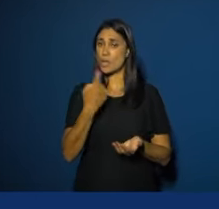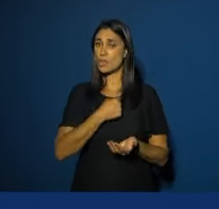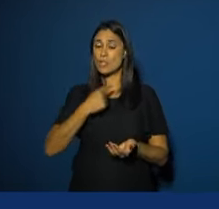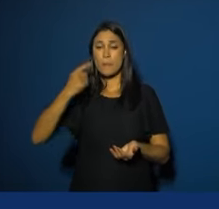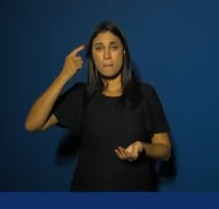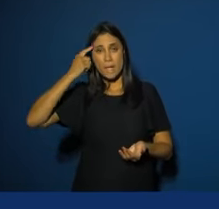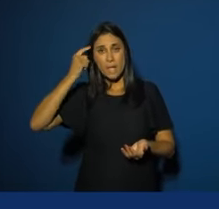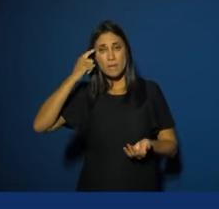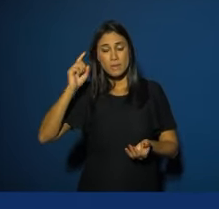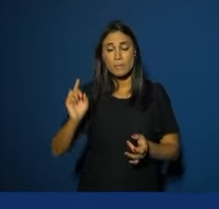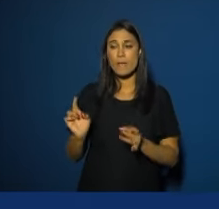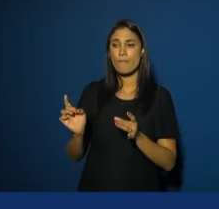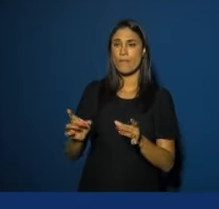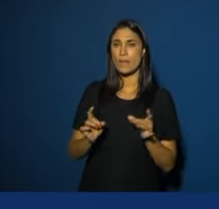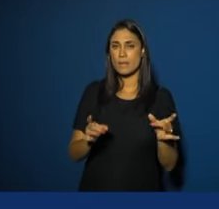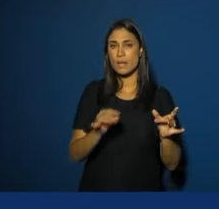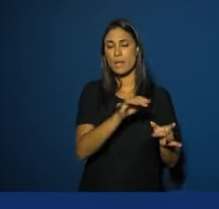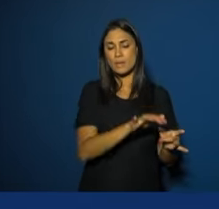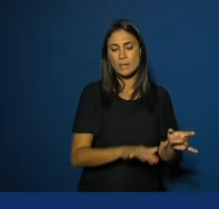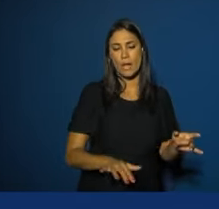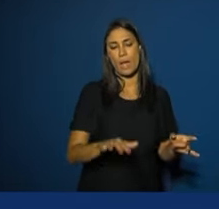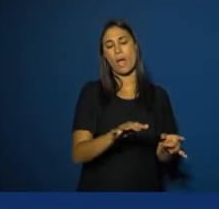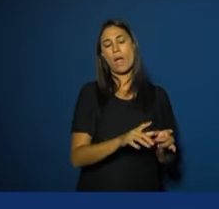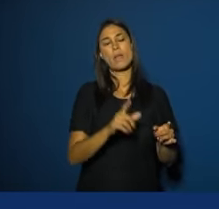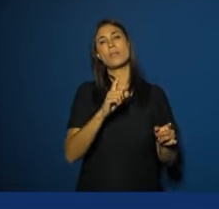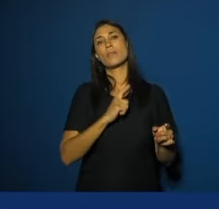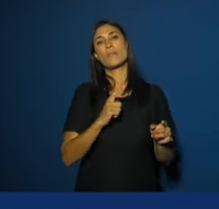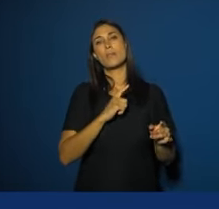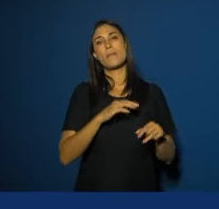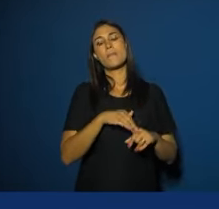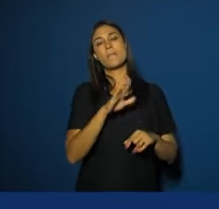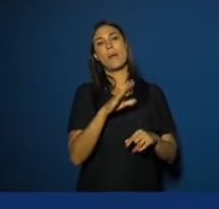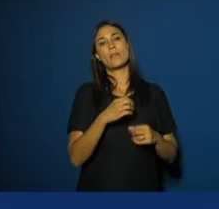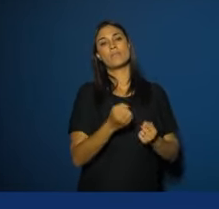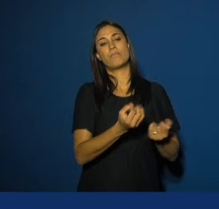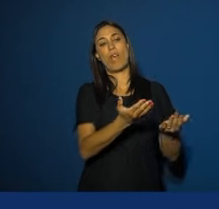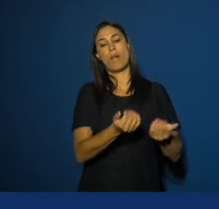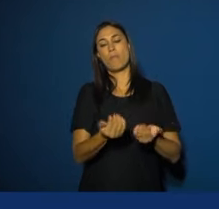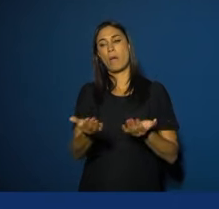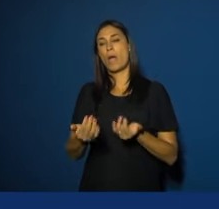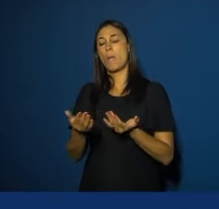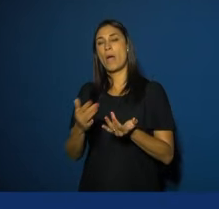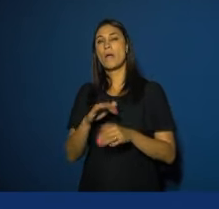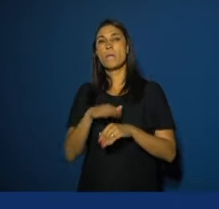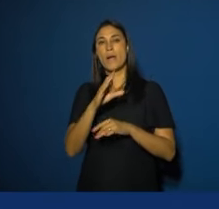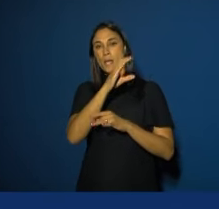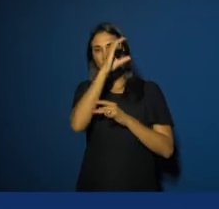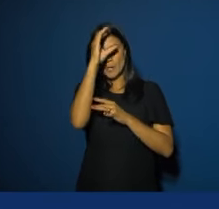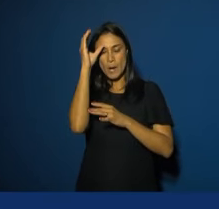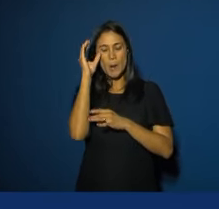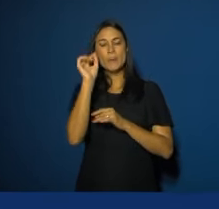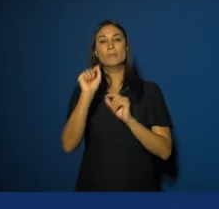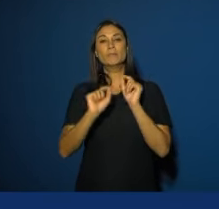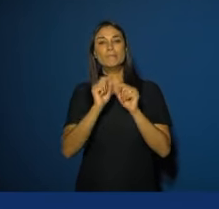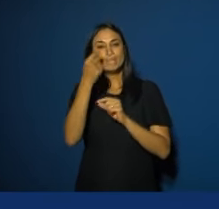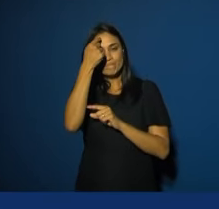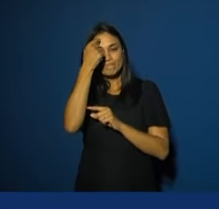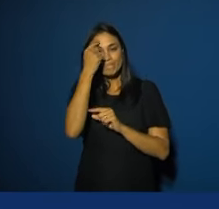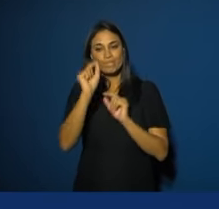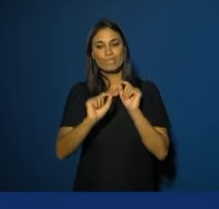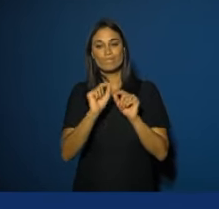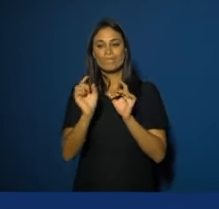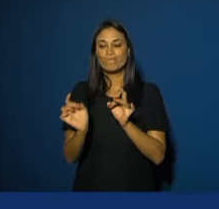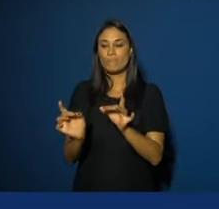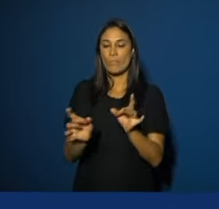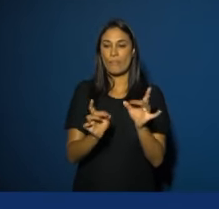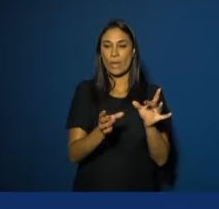pretende abordar esse mercado on-grid, que vai ter cada vez mais ofertantes e mais consumidores, é sendo um agente que vende